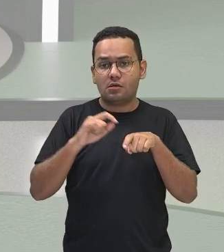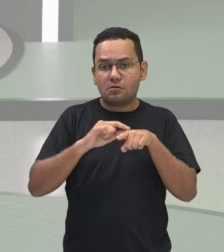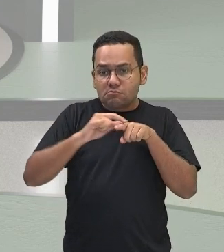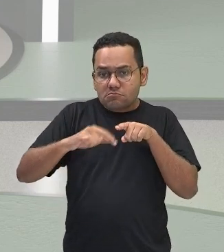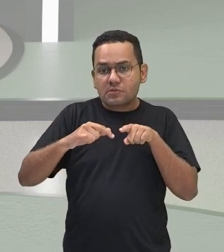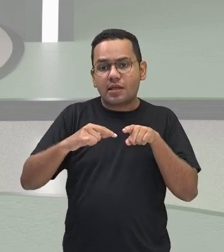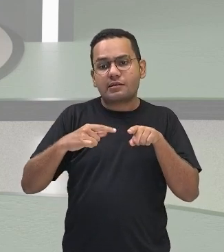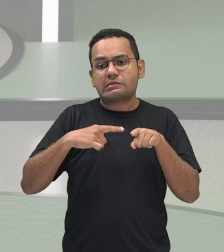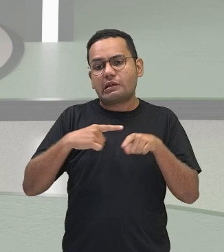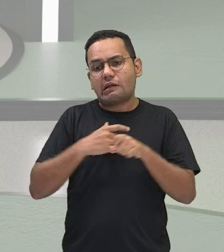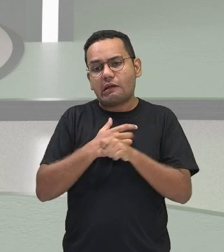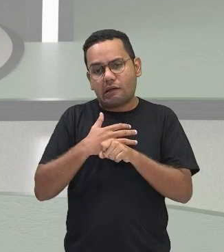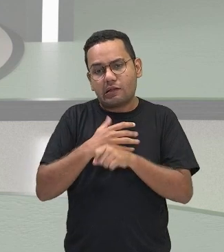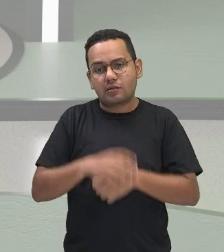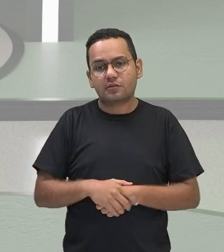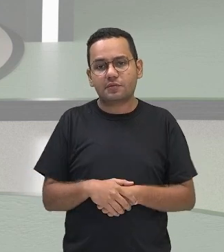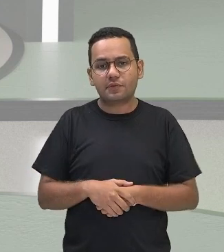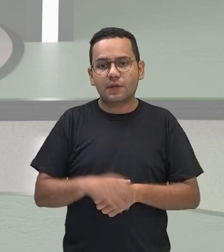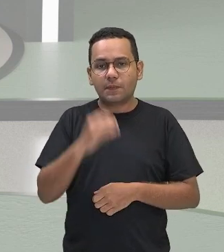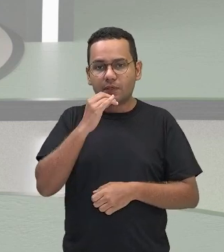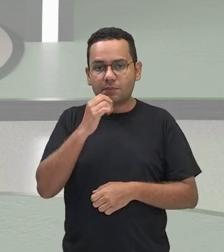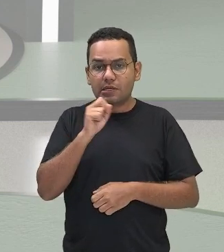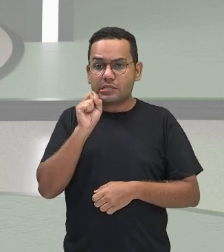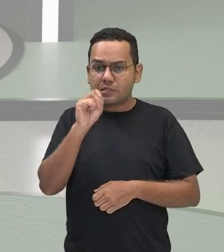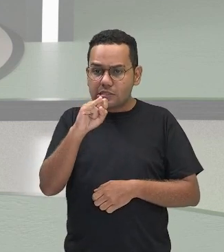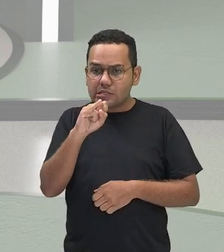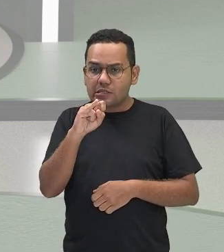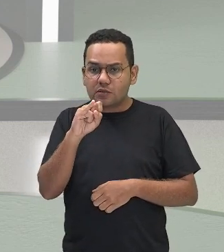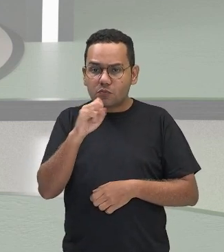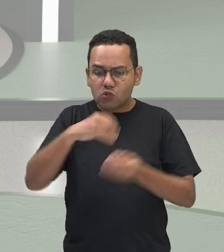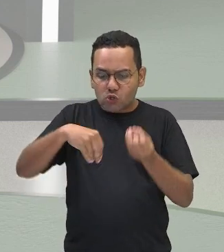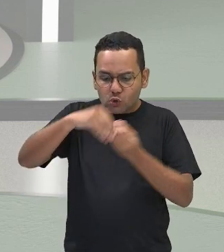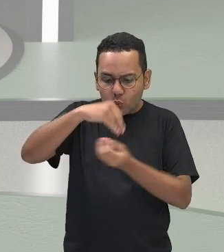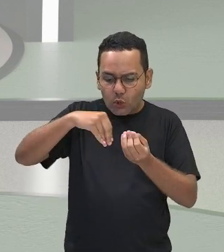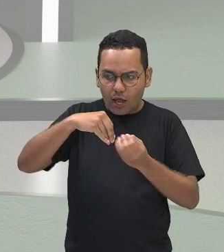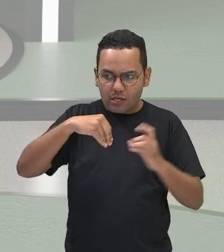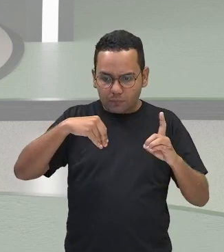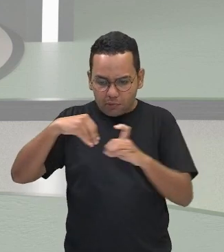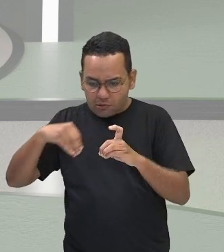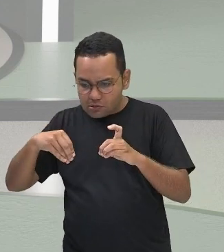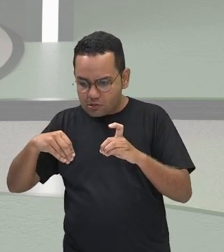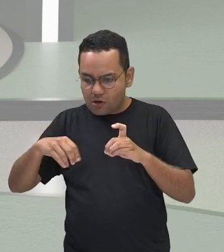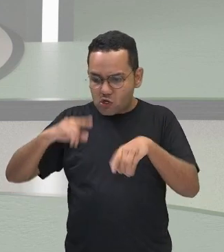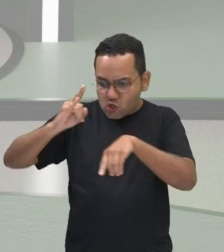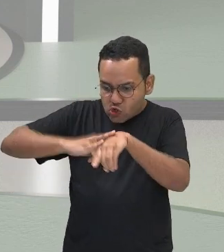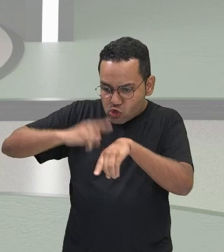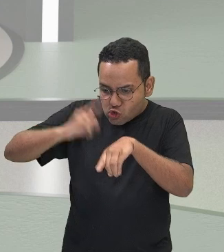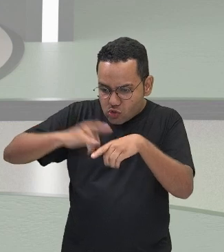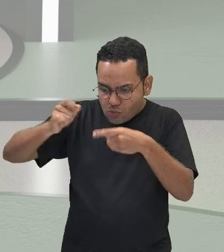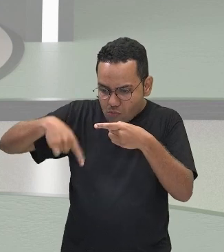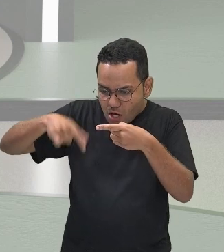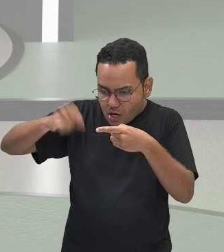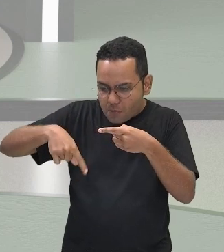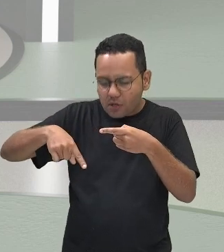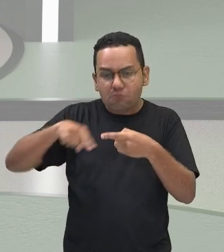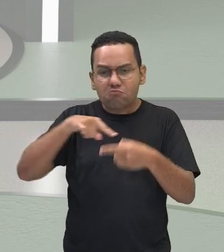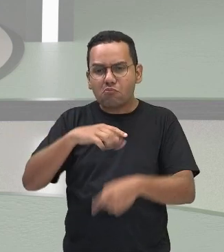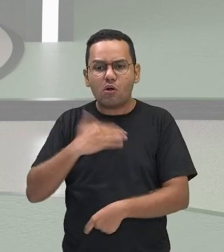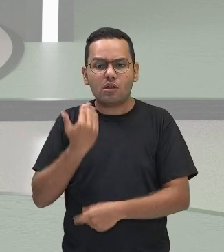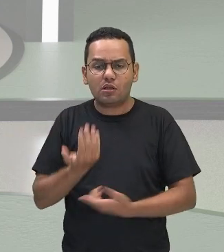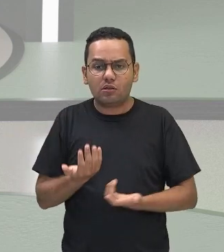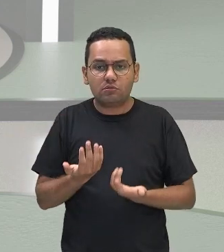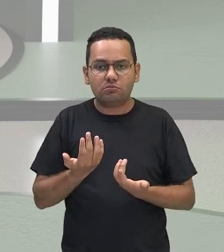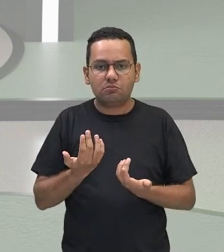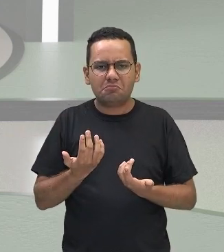exemplo, o espermatozoide ali com a urina, imediatamente eles iriam morrer. E não é esse o objetivo do sistema reprodutor masculino, quando ele